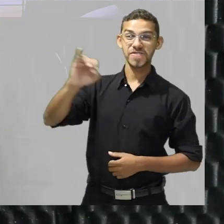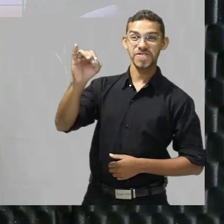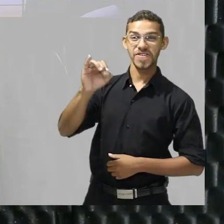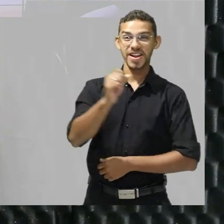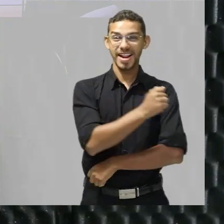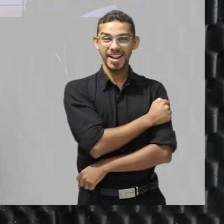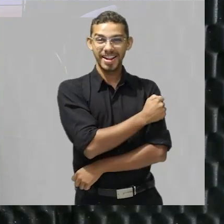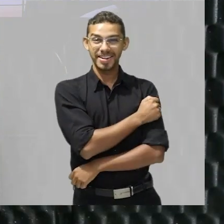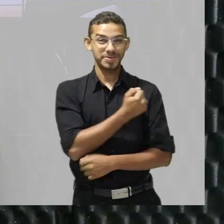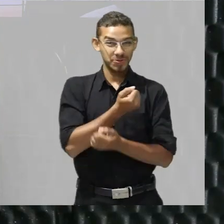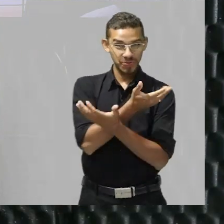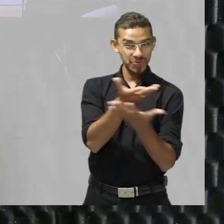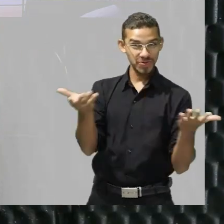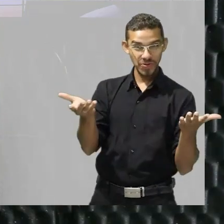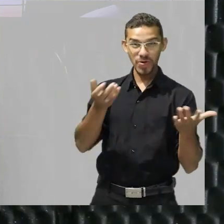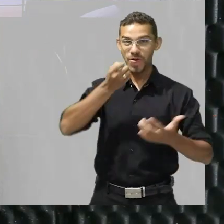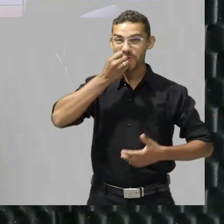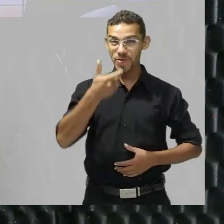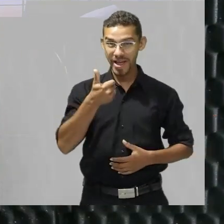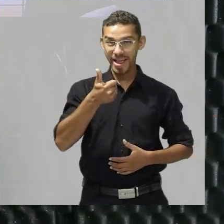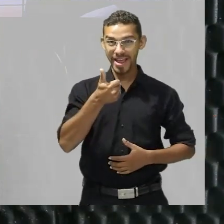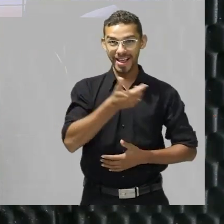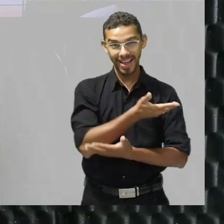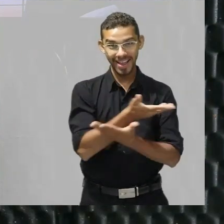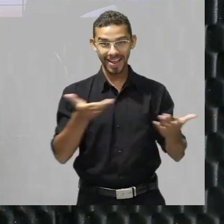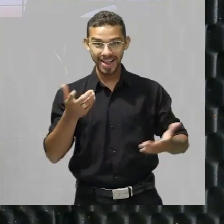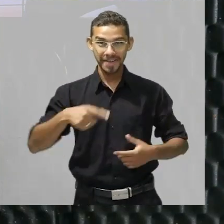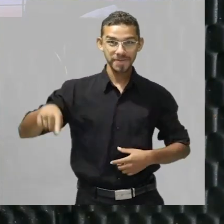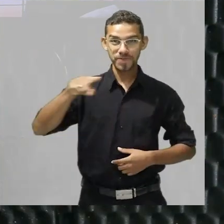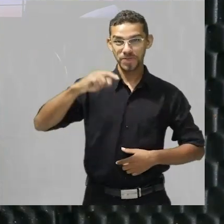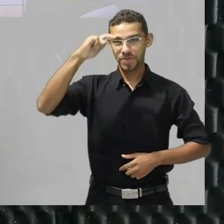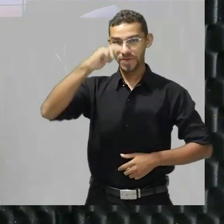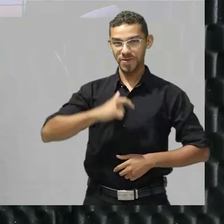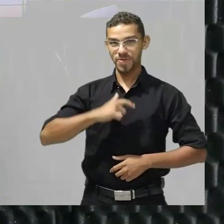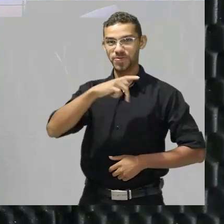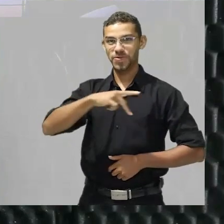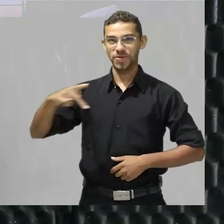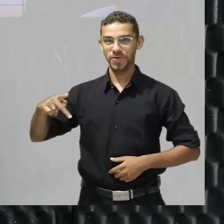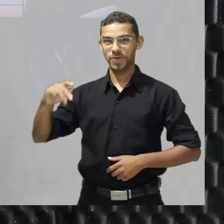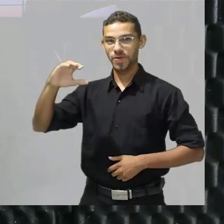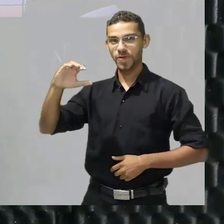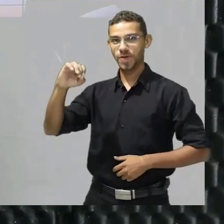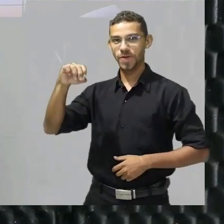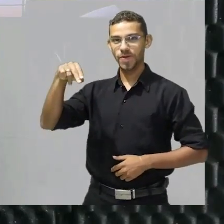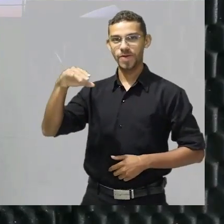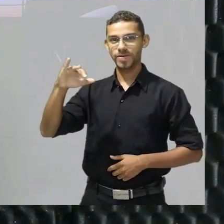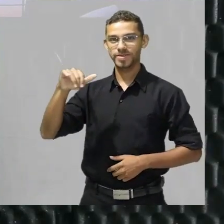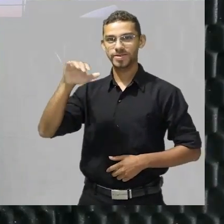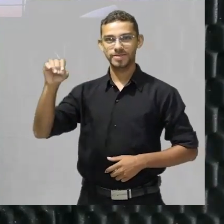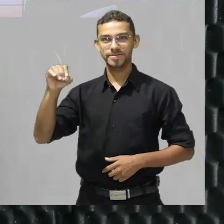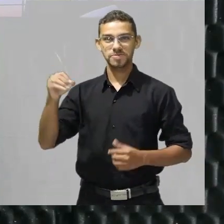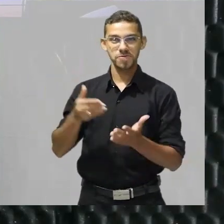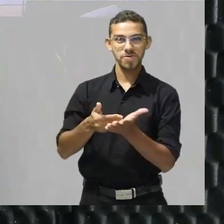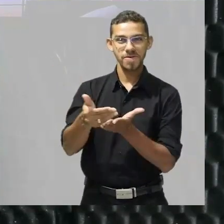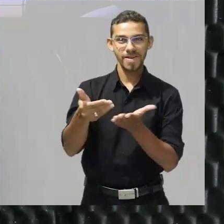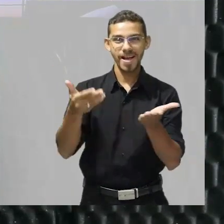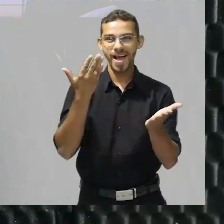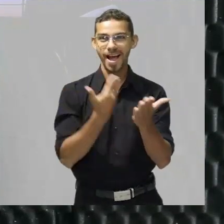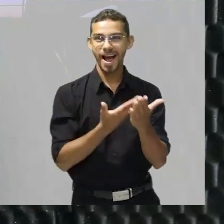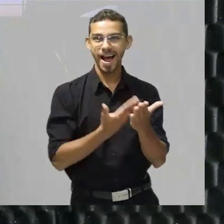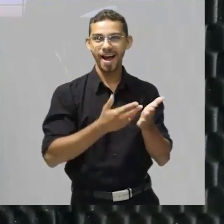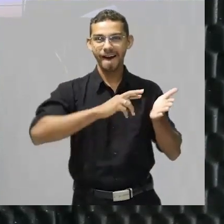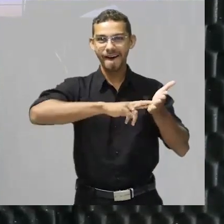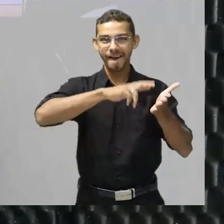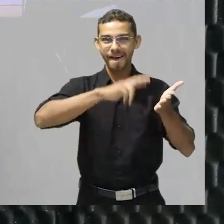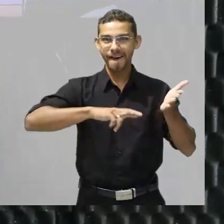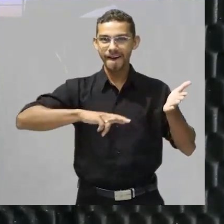Olá pessoal tudo bem com vocês Sou professora Conceição Alencar e começa agora a sua aula de redação do nosso projeto